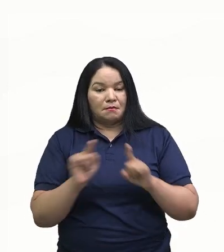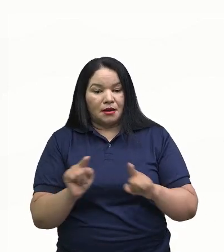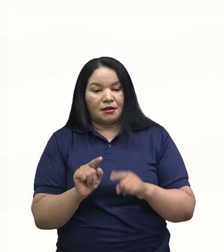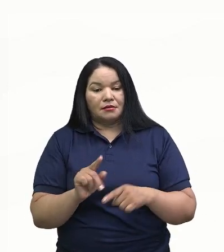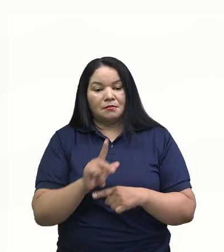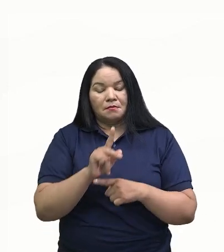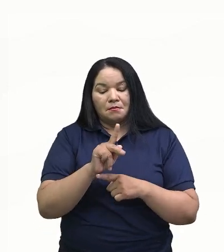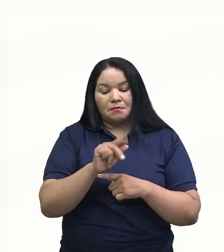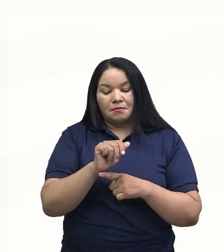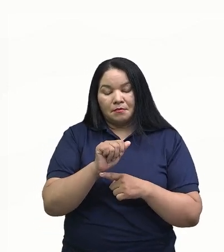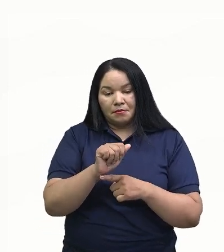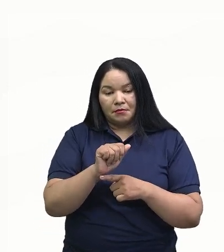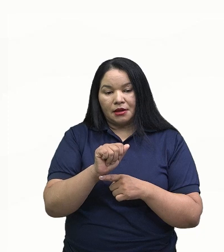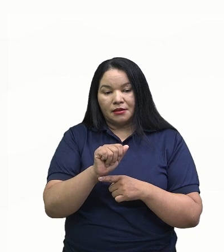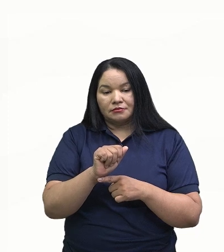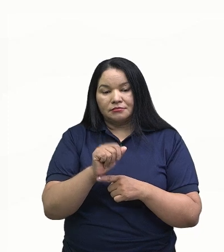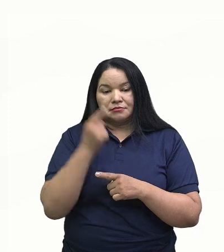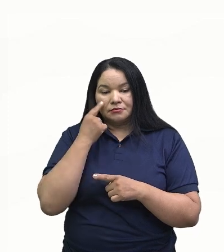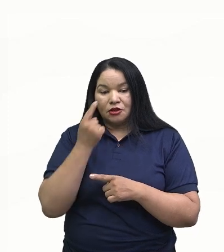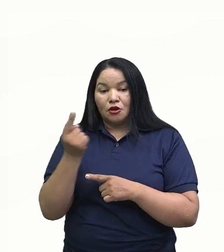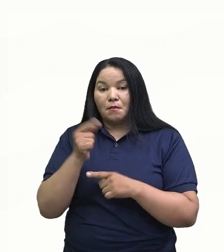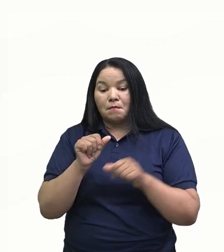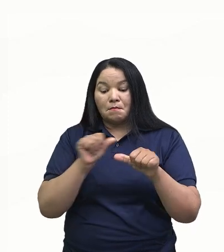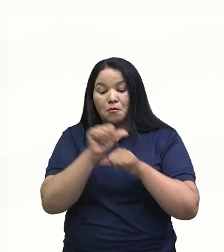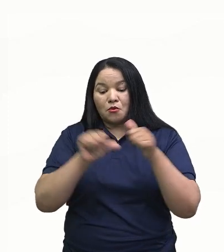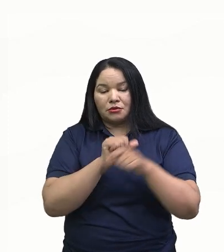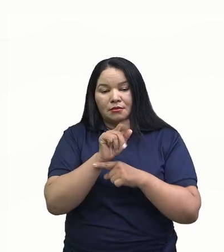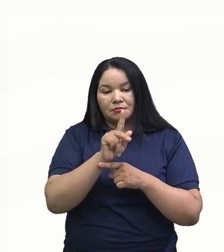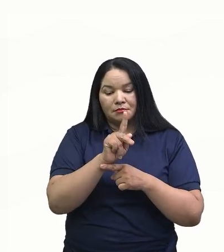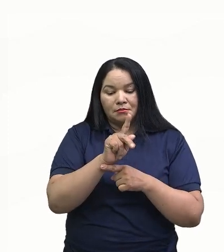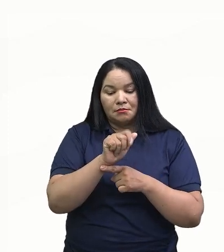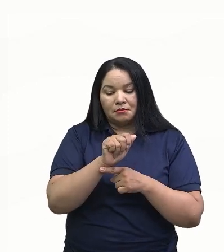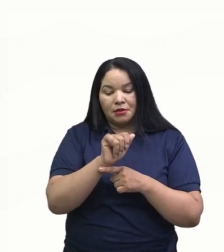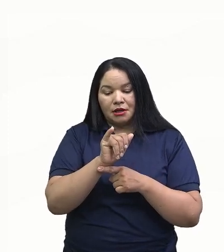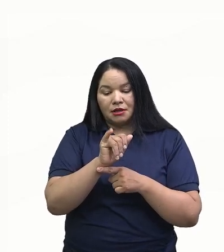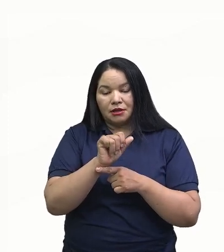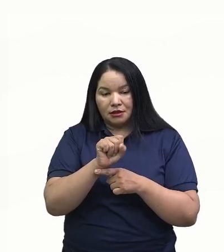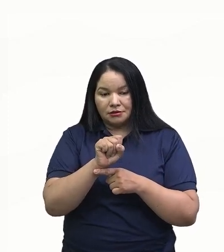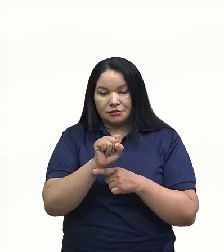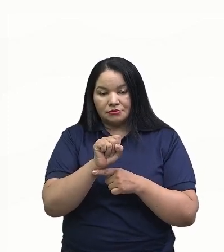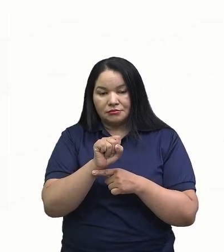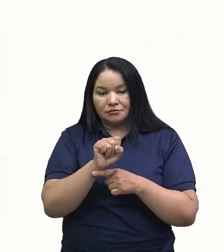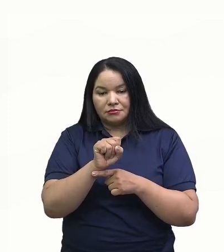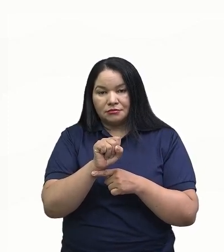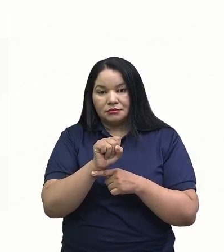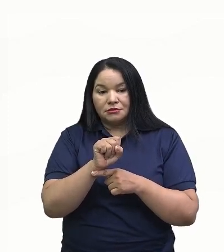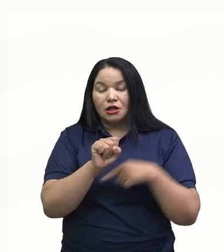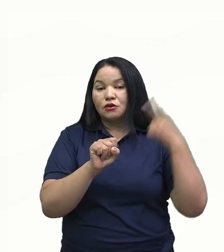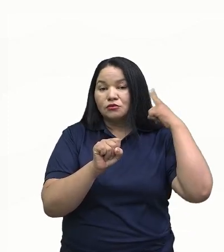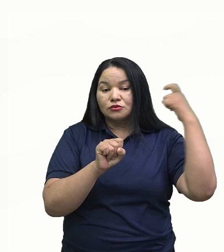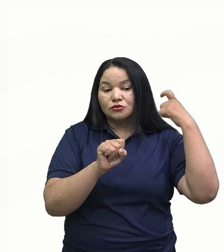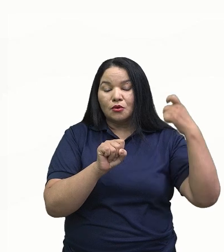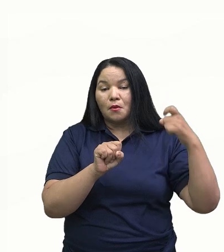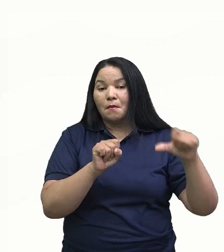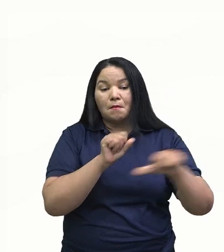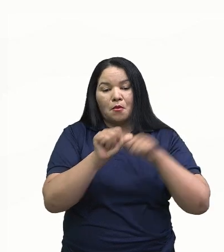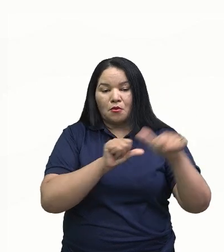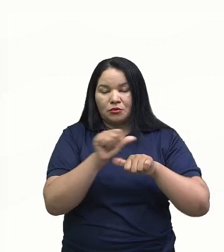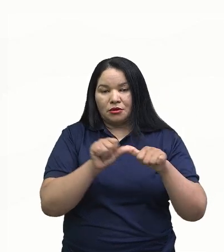paz, observe que muda o som. Ele é diferente, eu digo